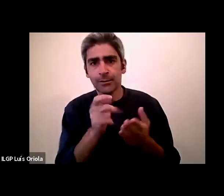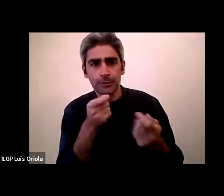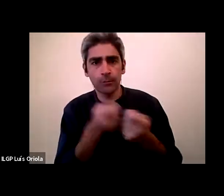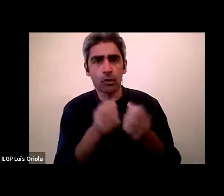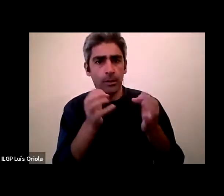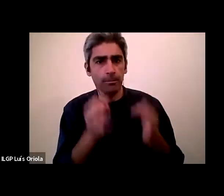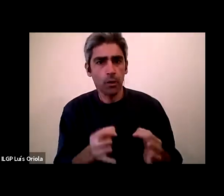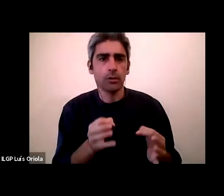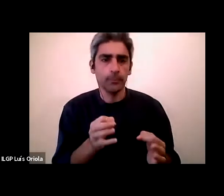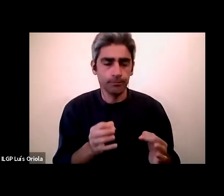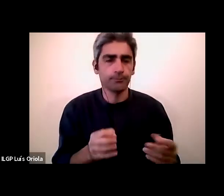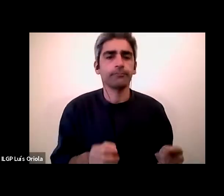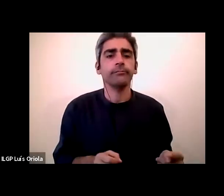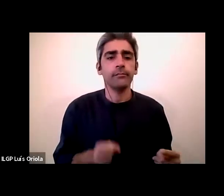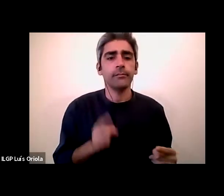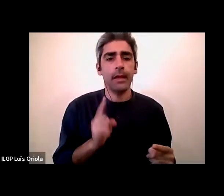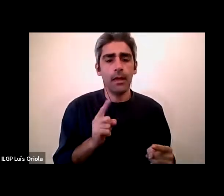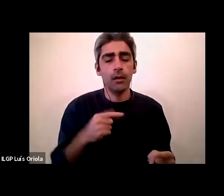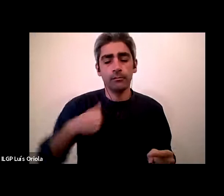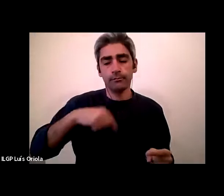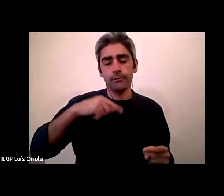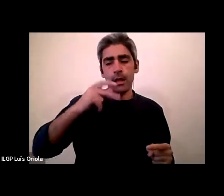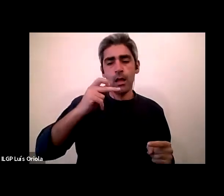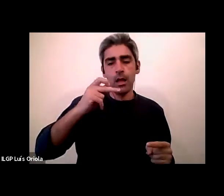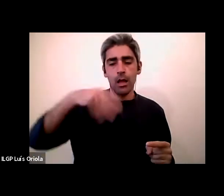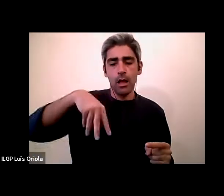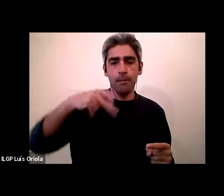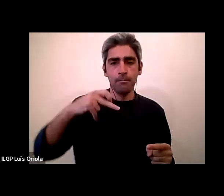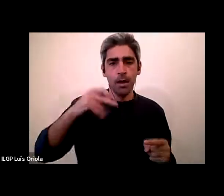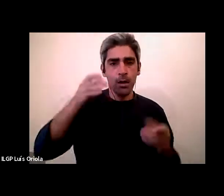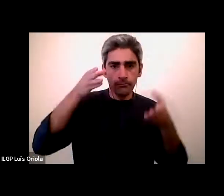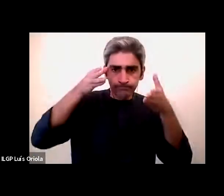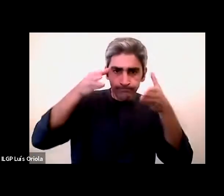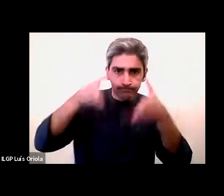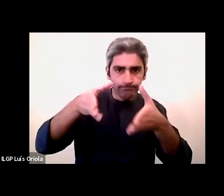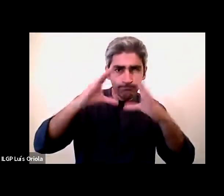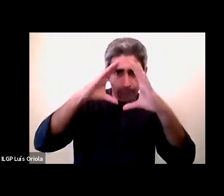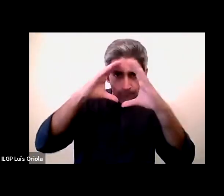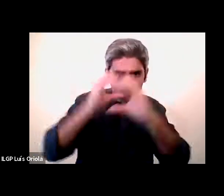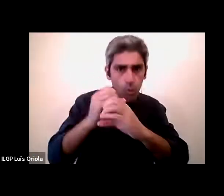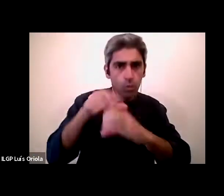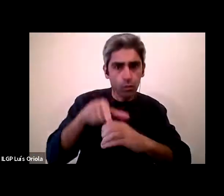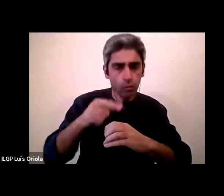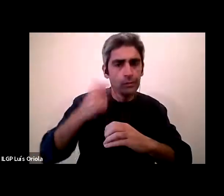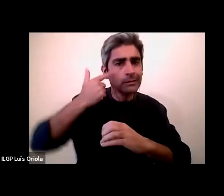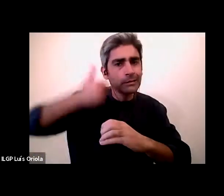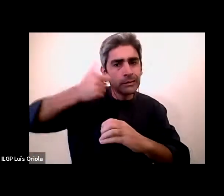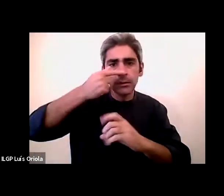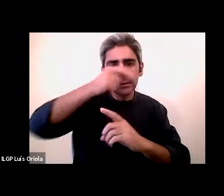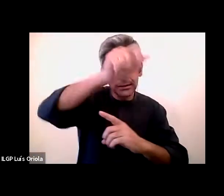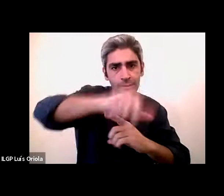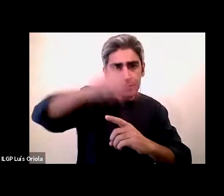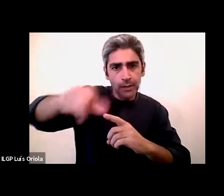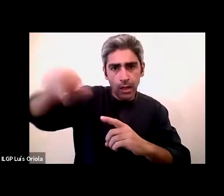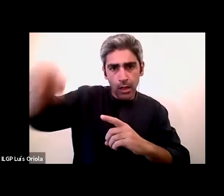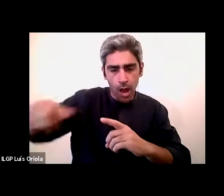pronta. No que diz respeito à AMA, com os olhos focados no serviço ao cidadão e às